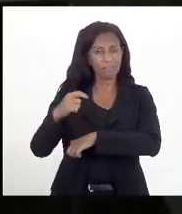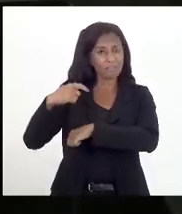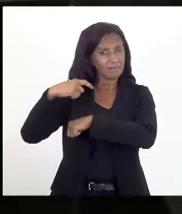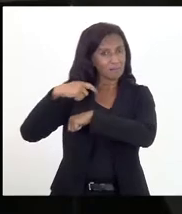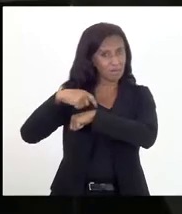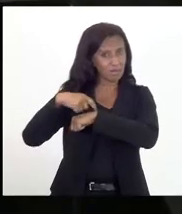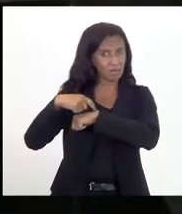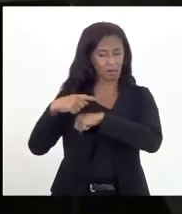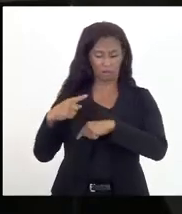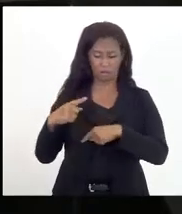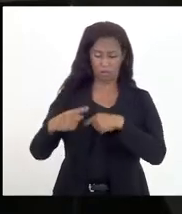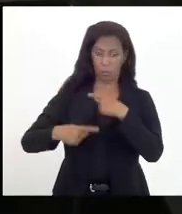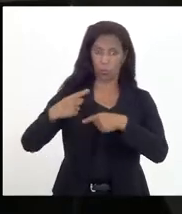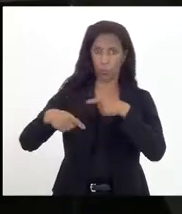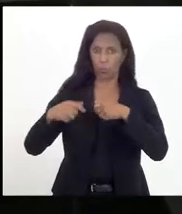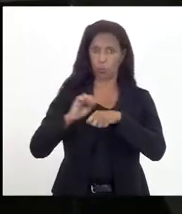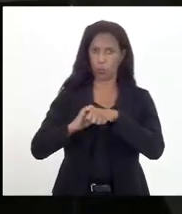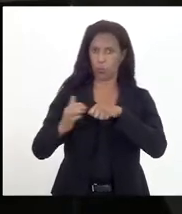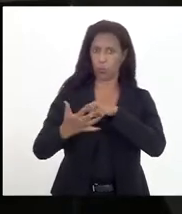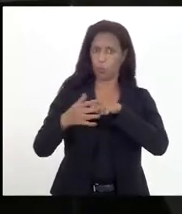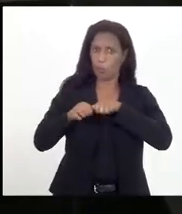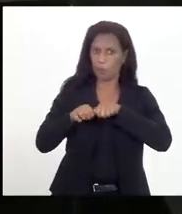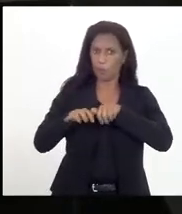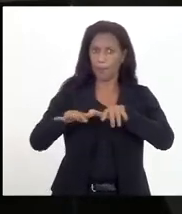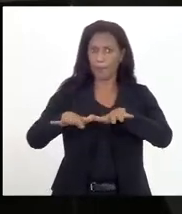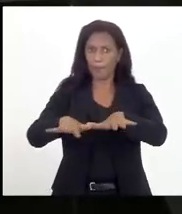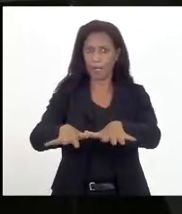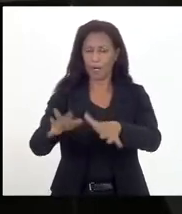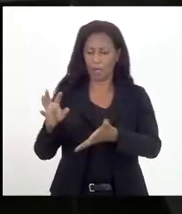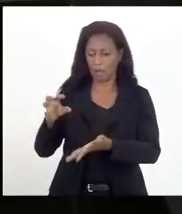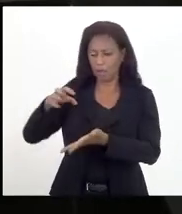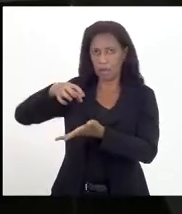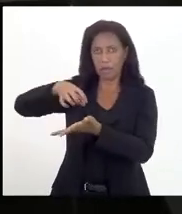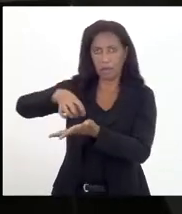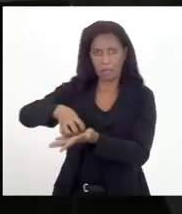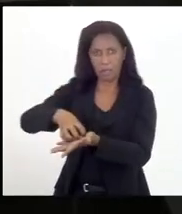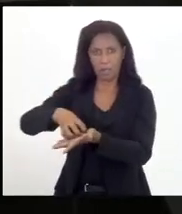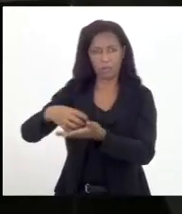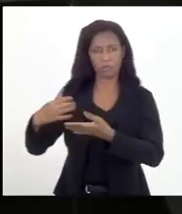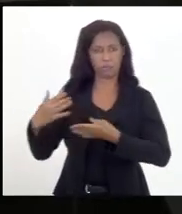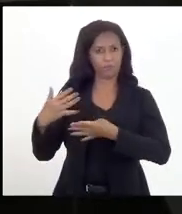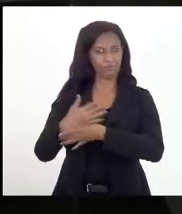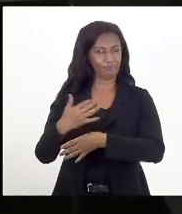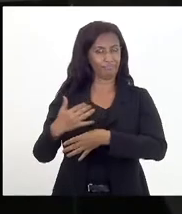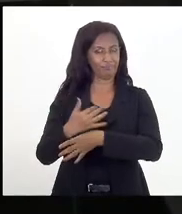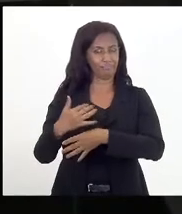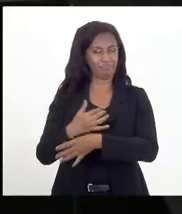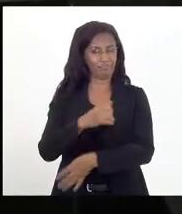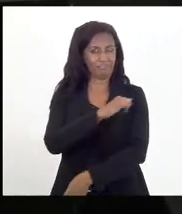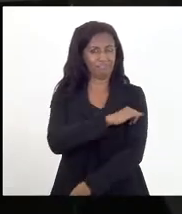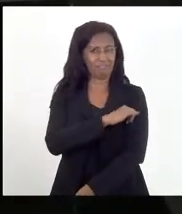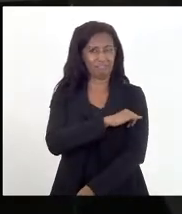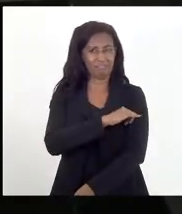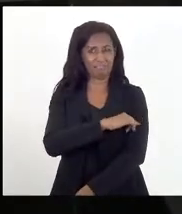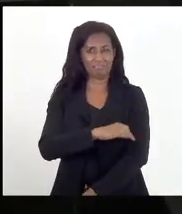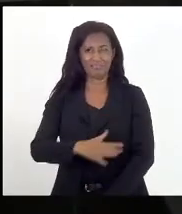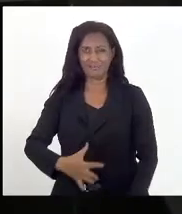momento posso pandemia que o centro do Rio de Janeiro passa por uma crise